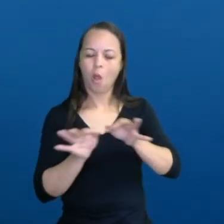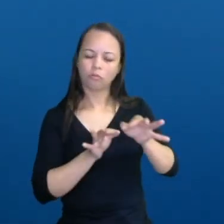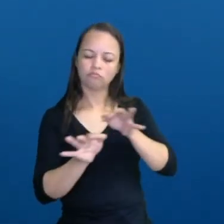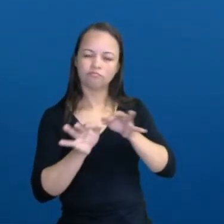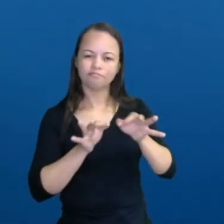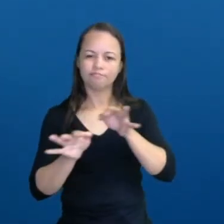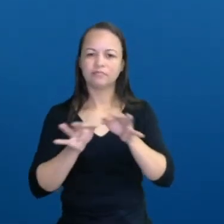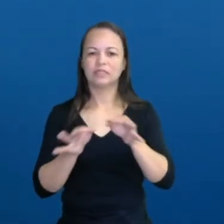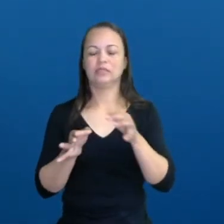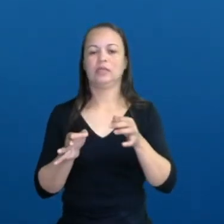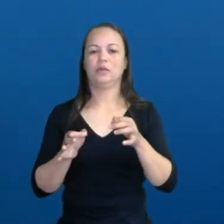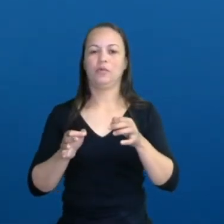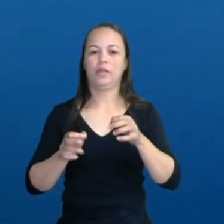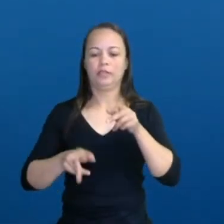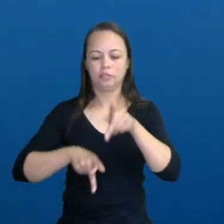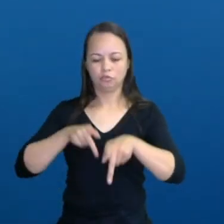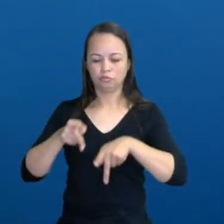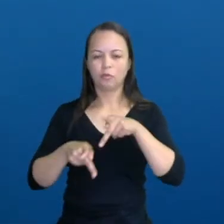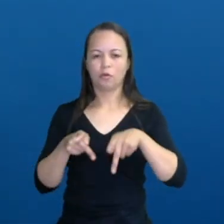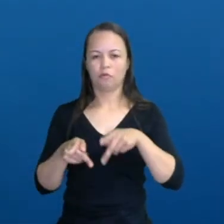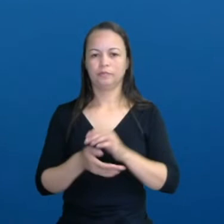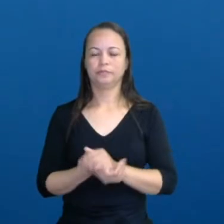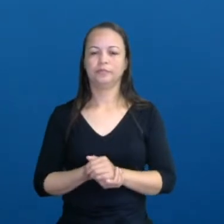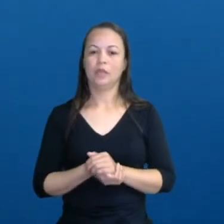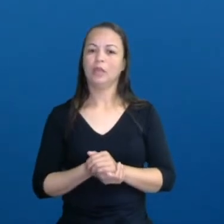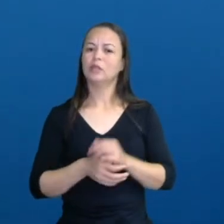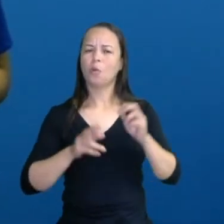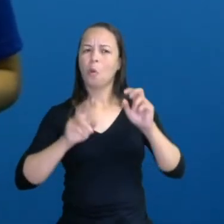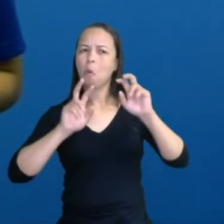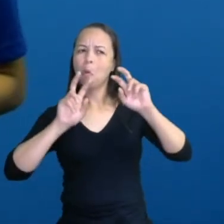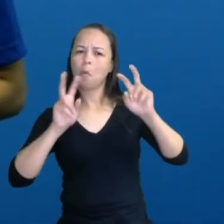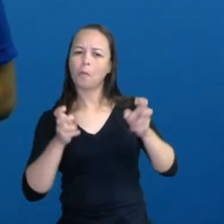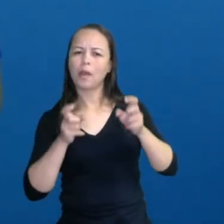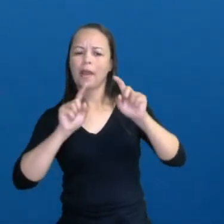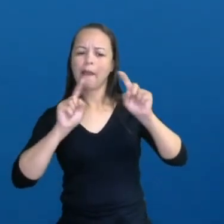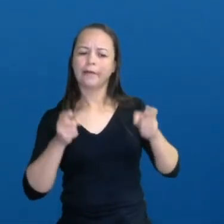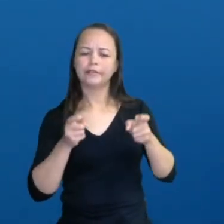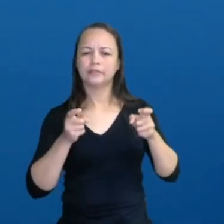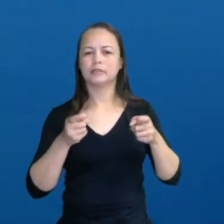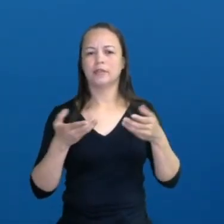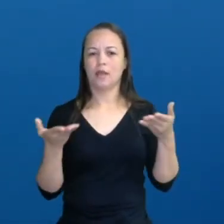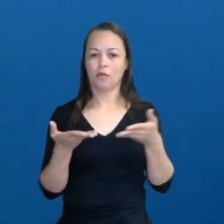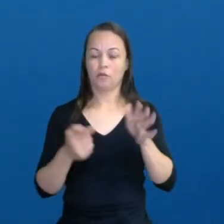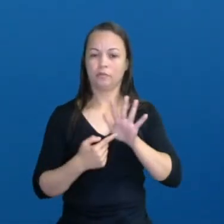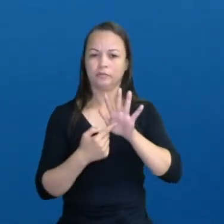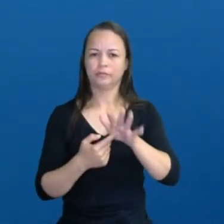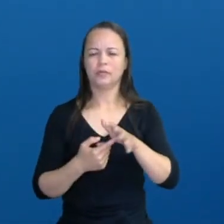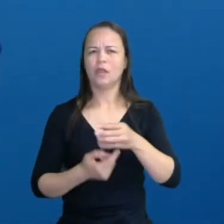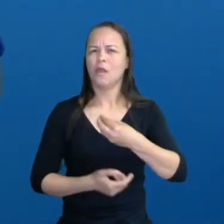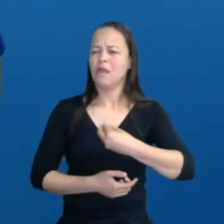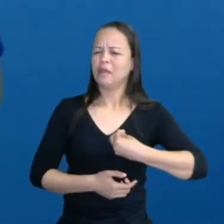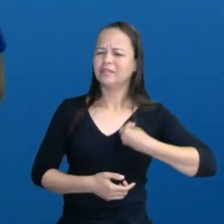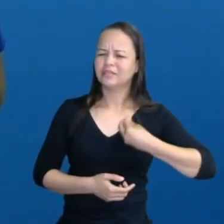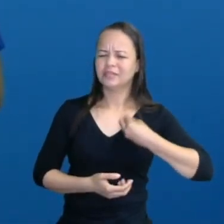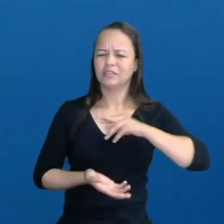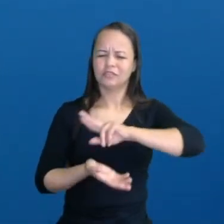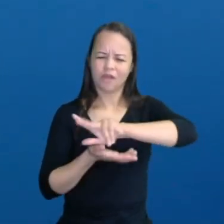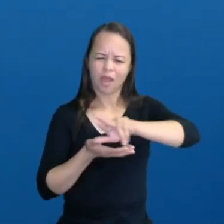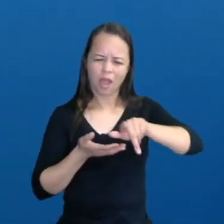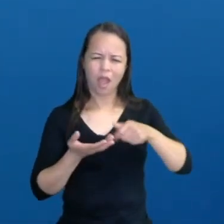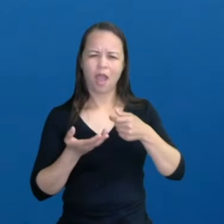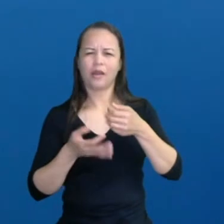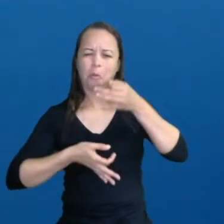organização entre os povos. Deixa eu abrir um parêntese aqui com vocês de forma bem rapidinha. Existem muitas críticas